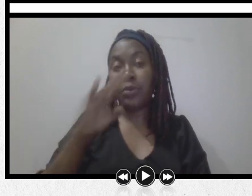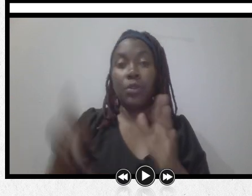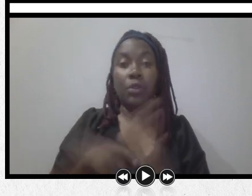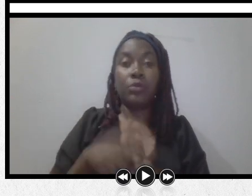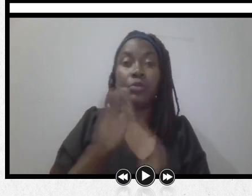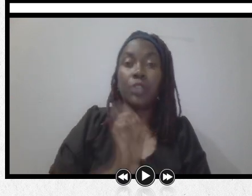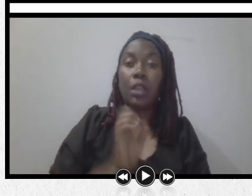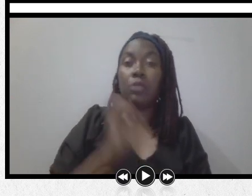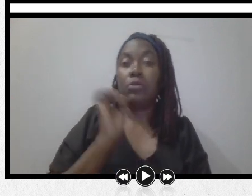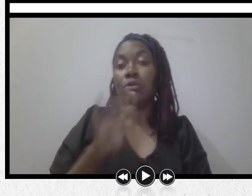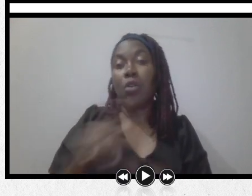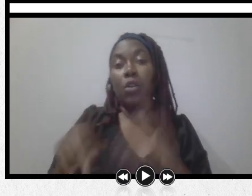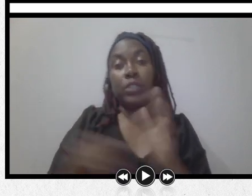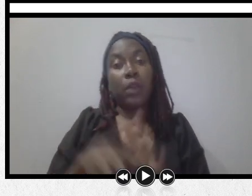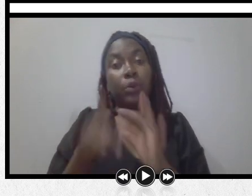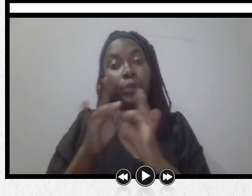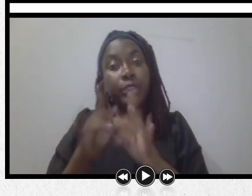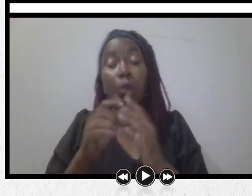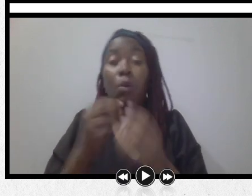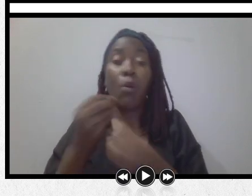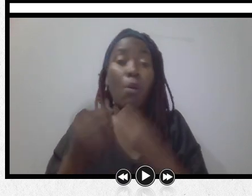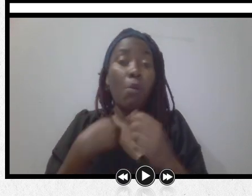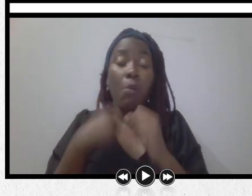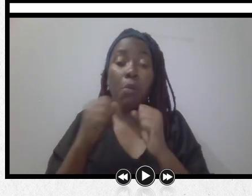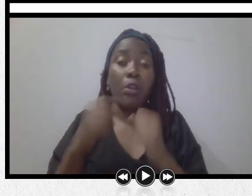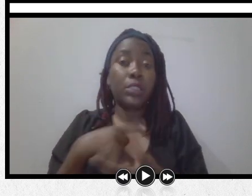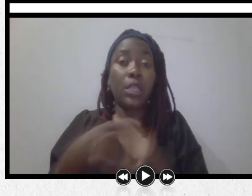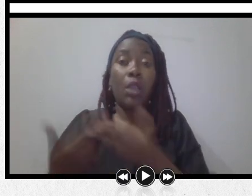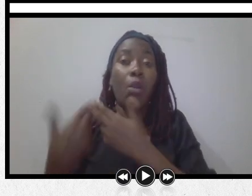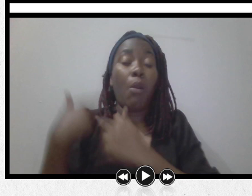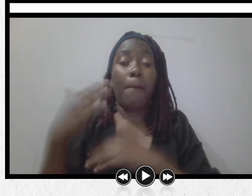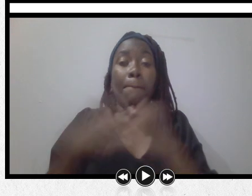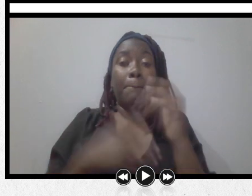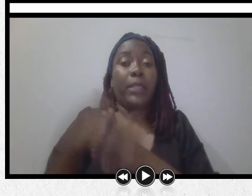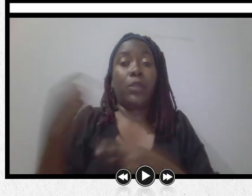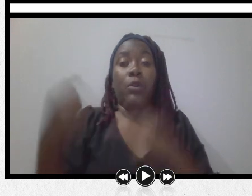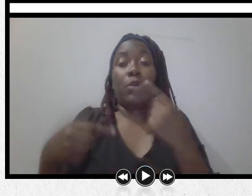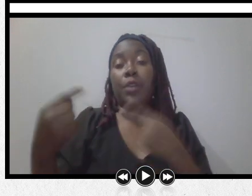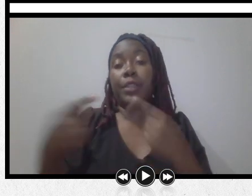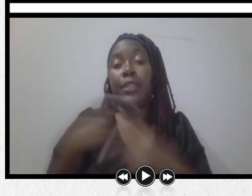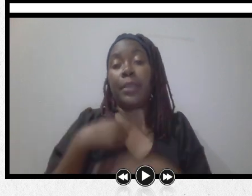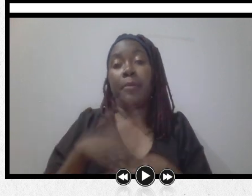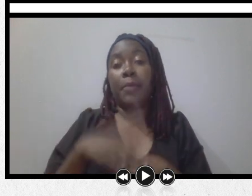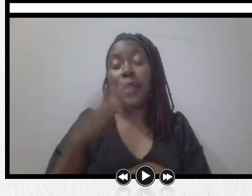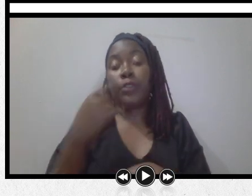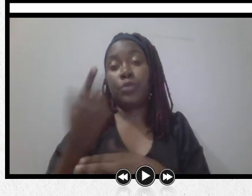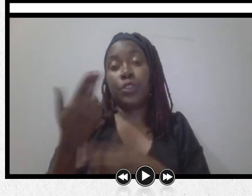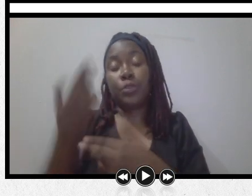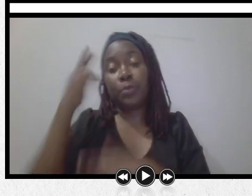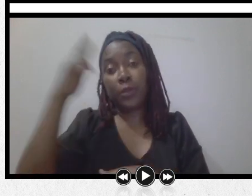estado, competência só da União, como eu posso ter competências que são concorrentes, ou seja, que tem mais de um